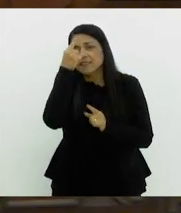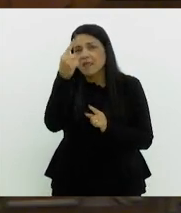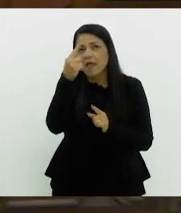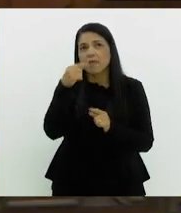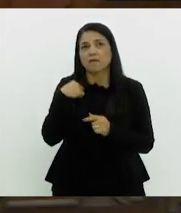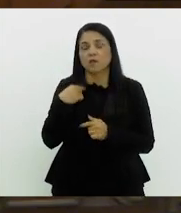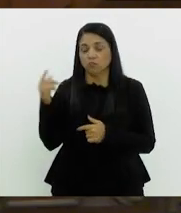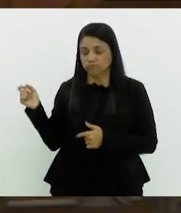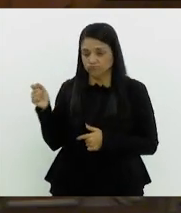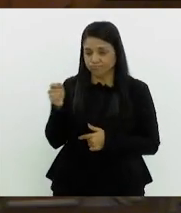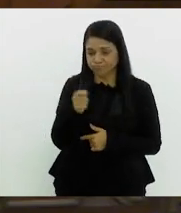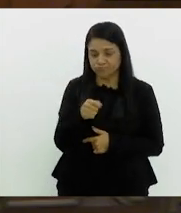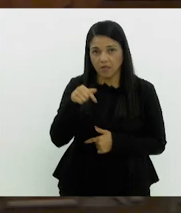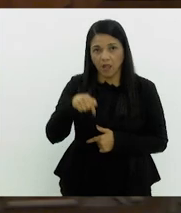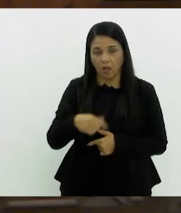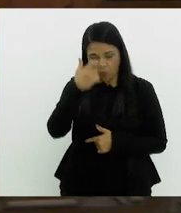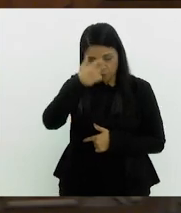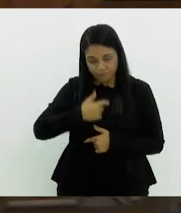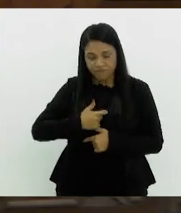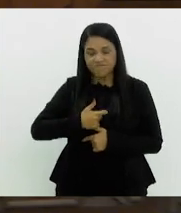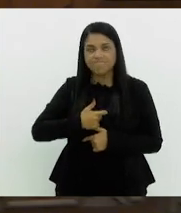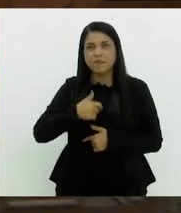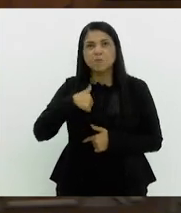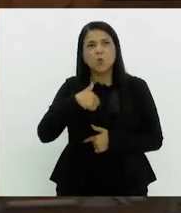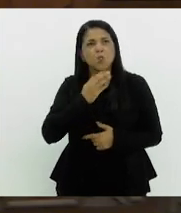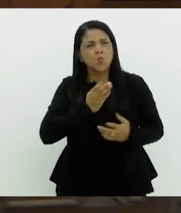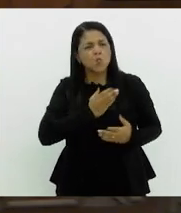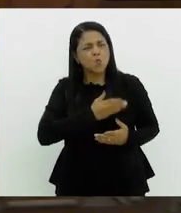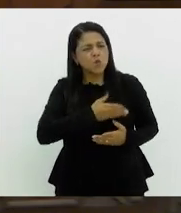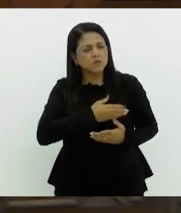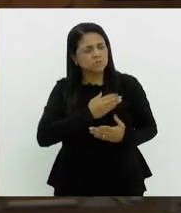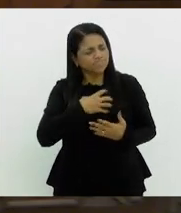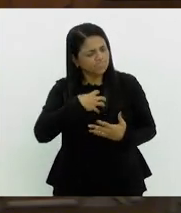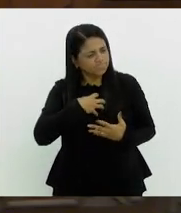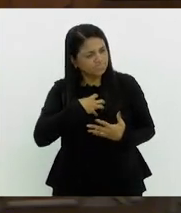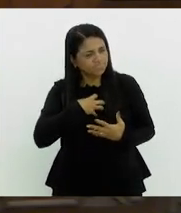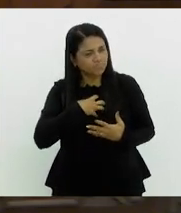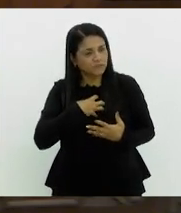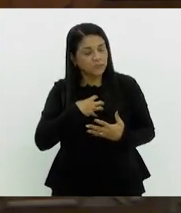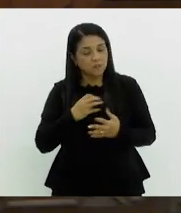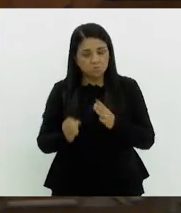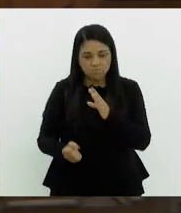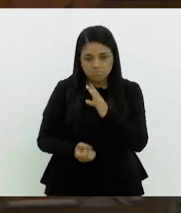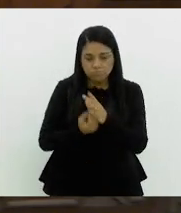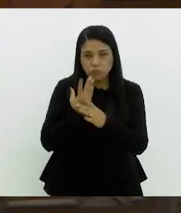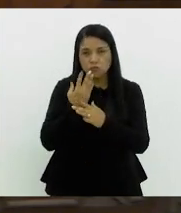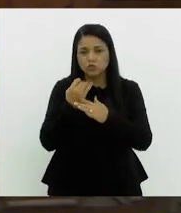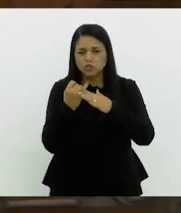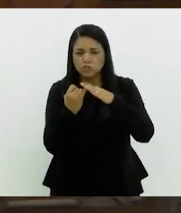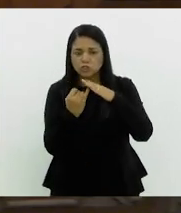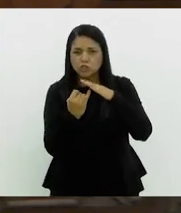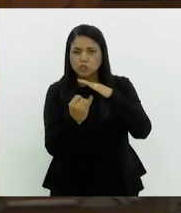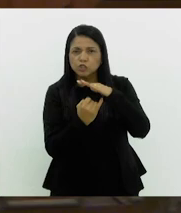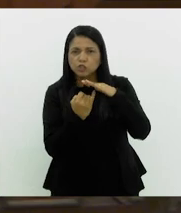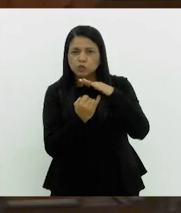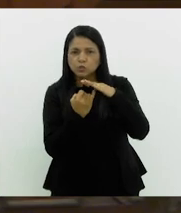na casa, estava no meu coração, de montar um instituto de estudos jurídicos